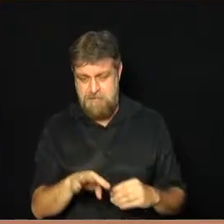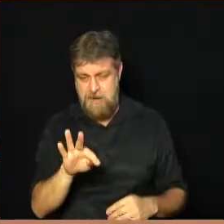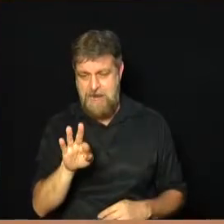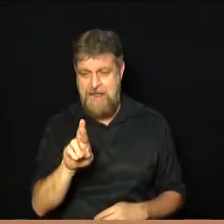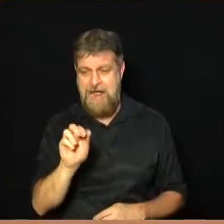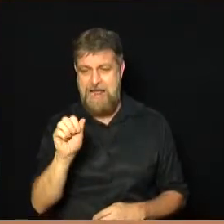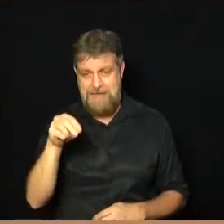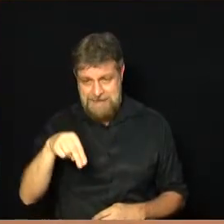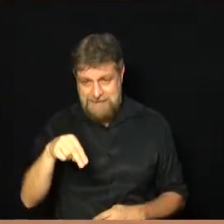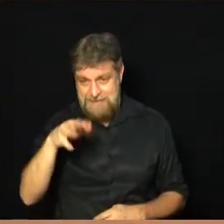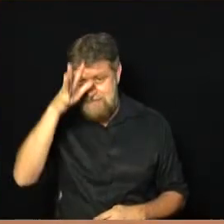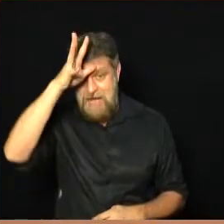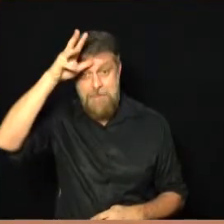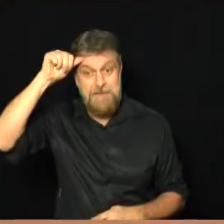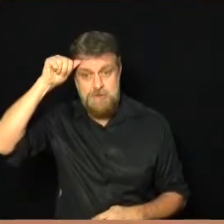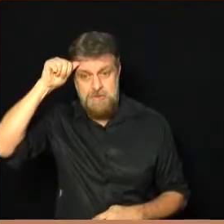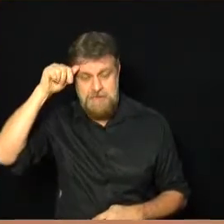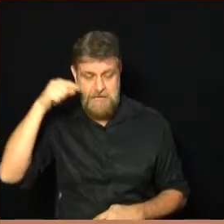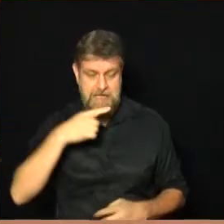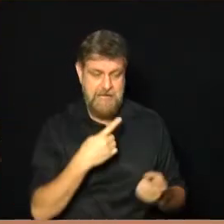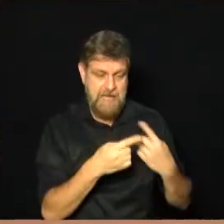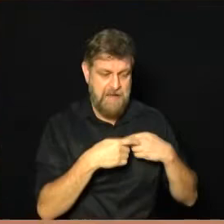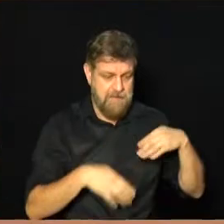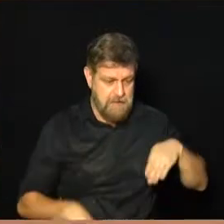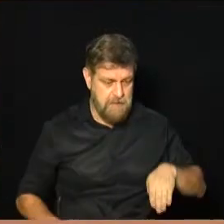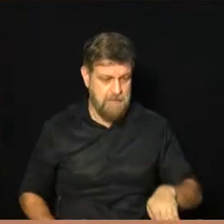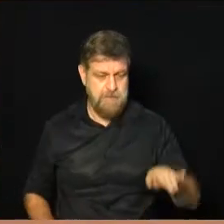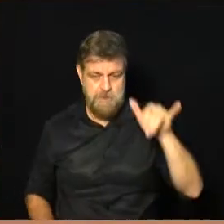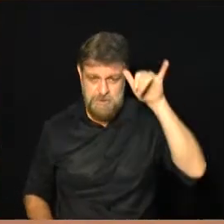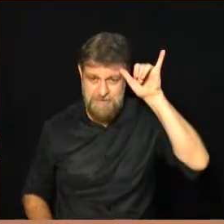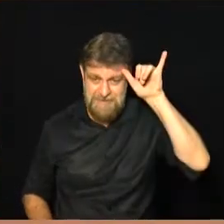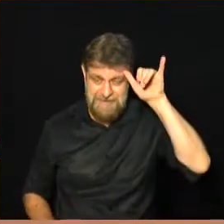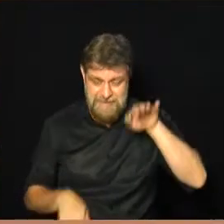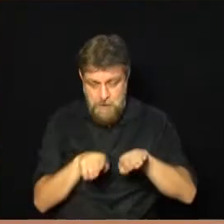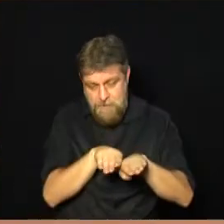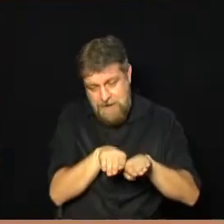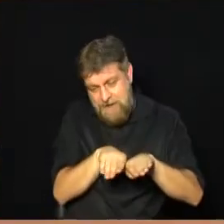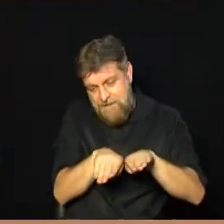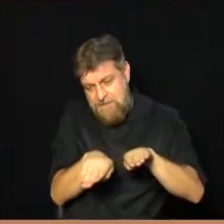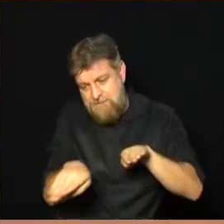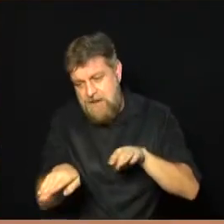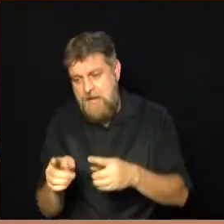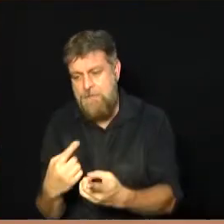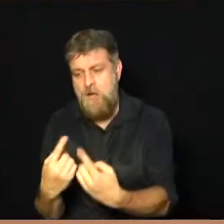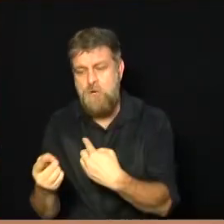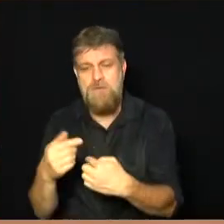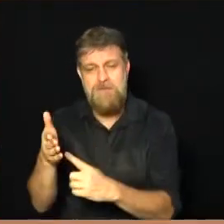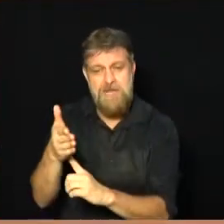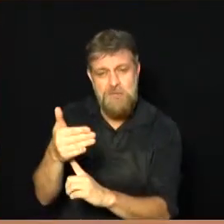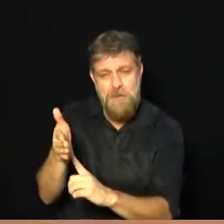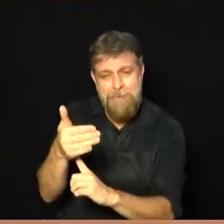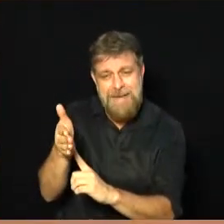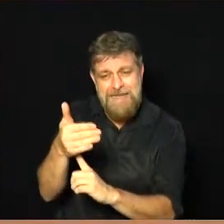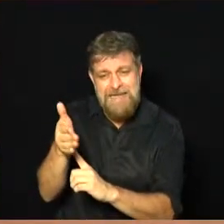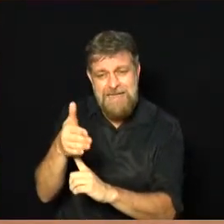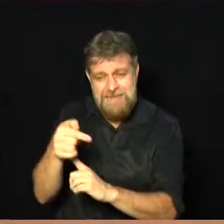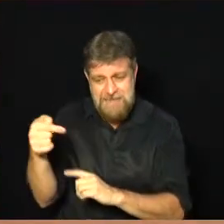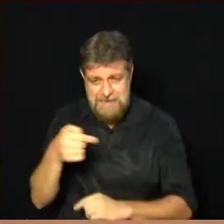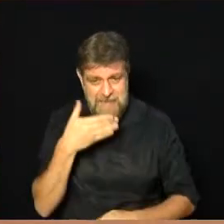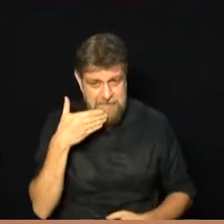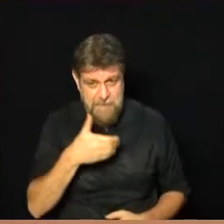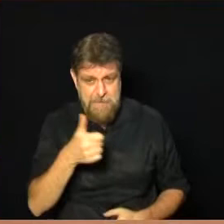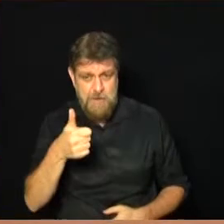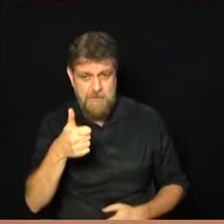Lope, uma alça de acesso à rodovia dos Bandeirantes. Isso vai continuar, vai melhorar,